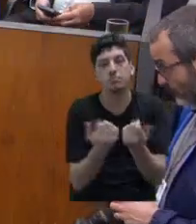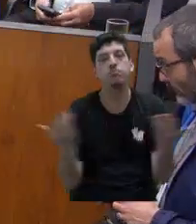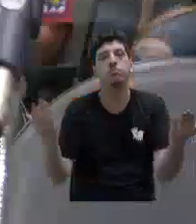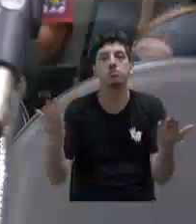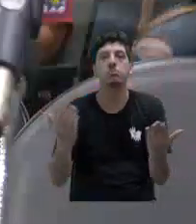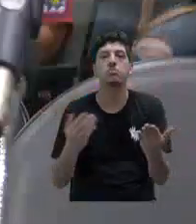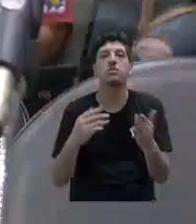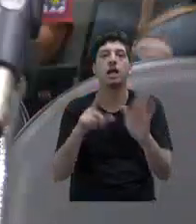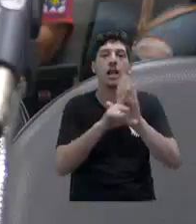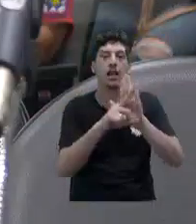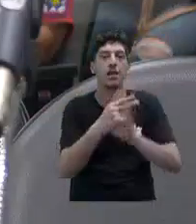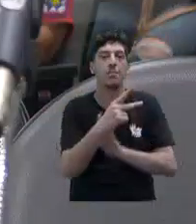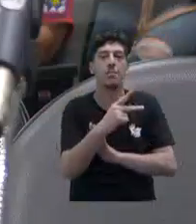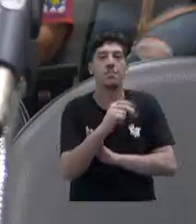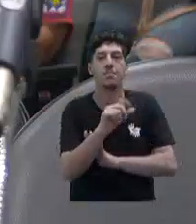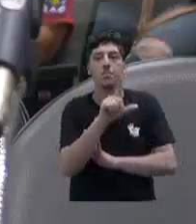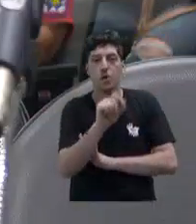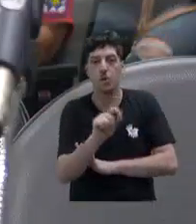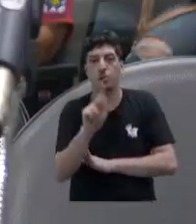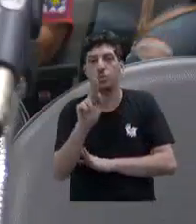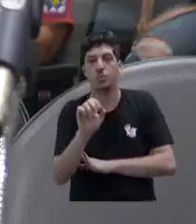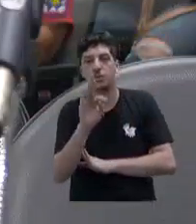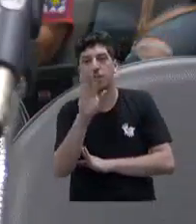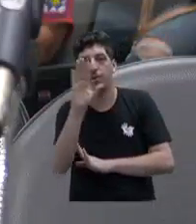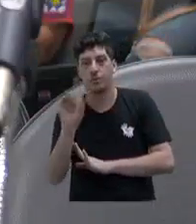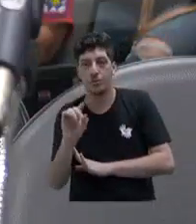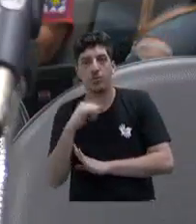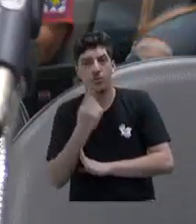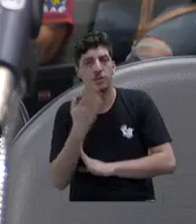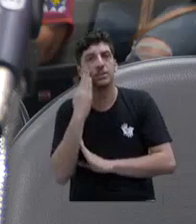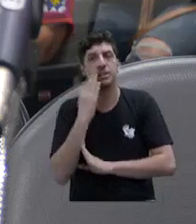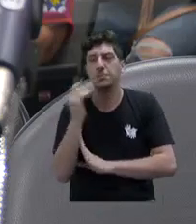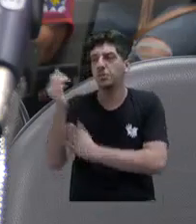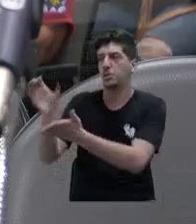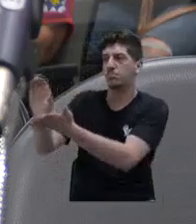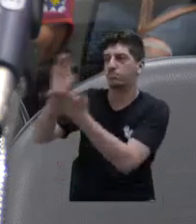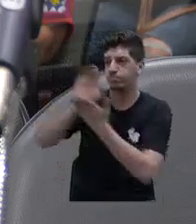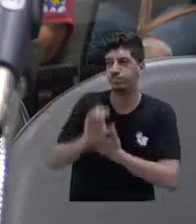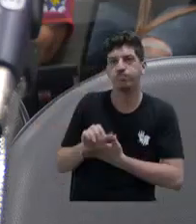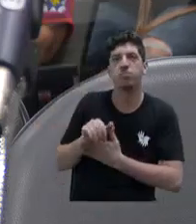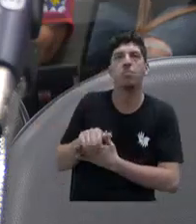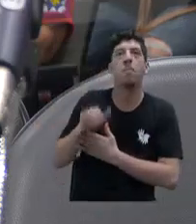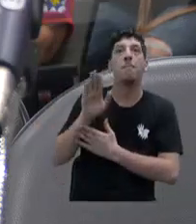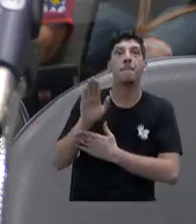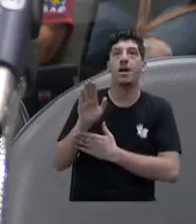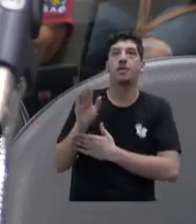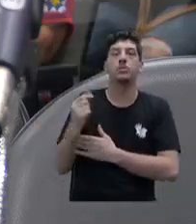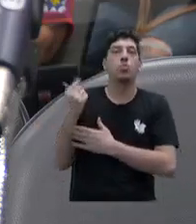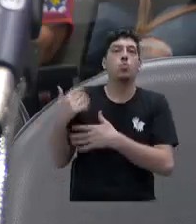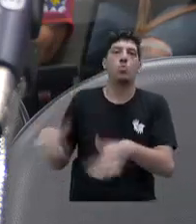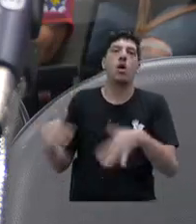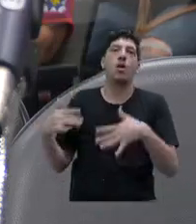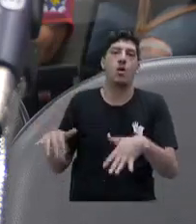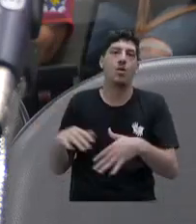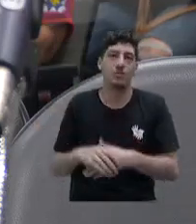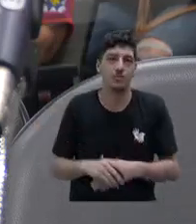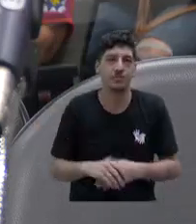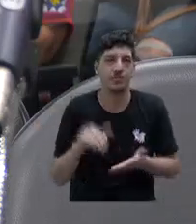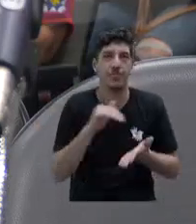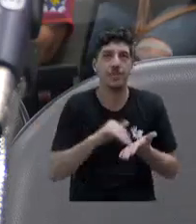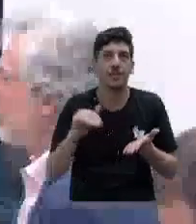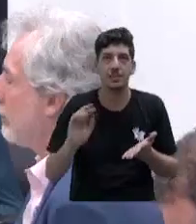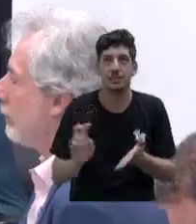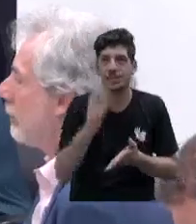é um recurso muito maior do que, normalmente, em situações regulares, a Secretaria de